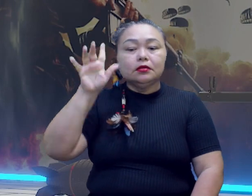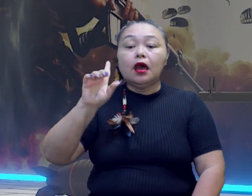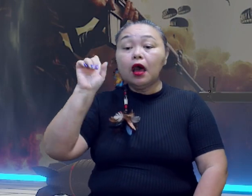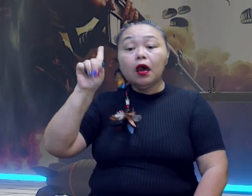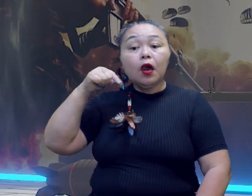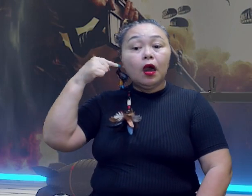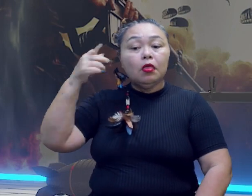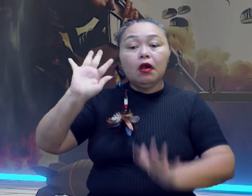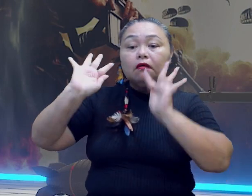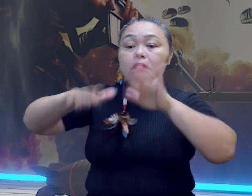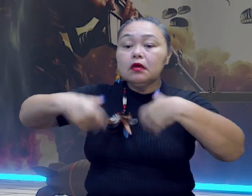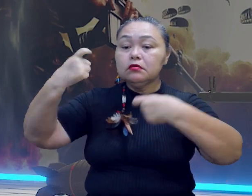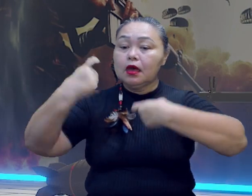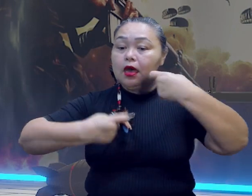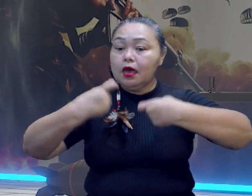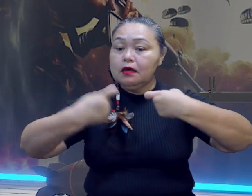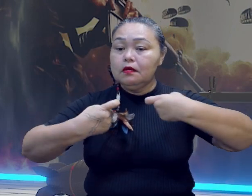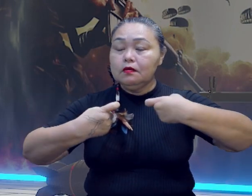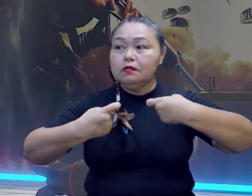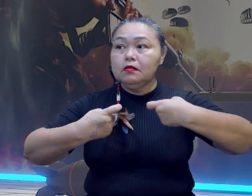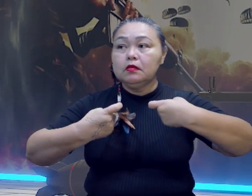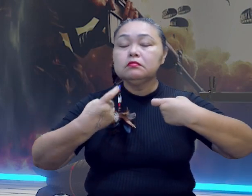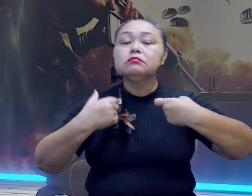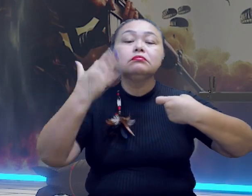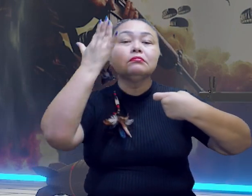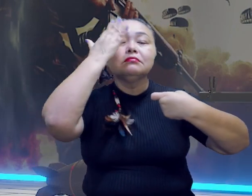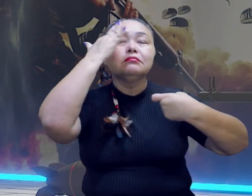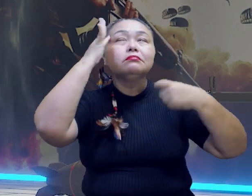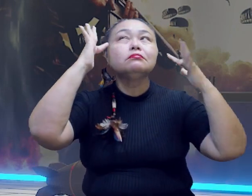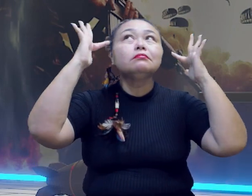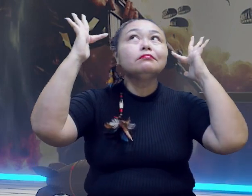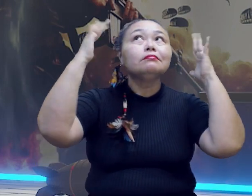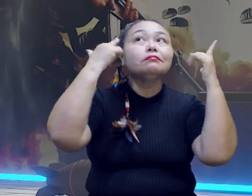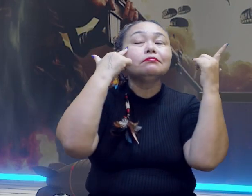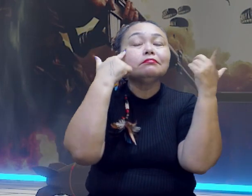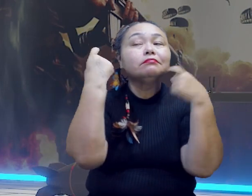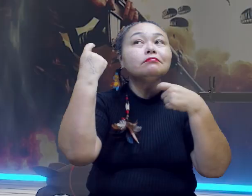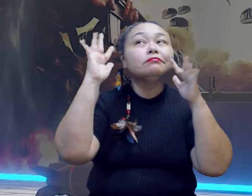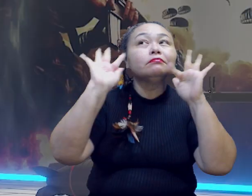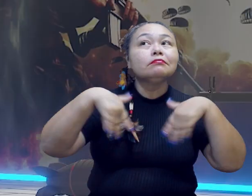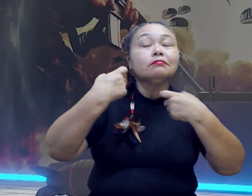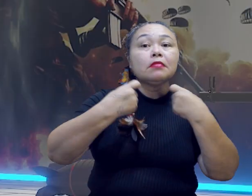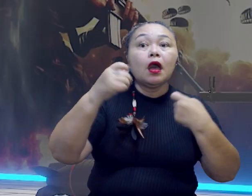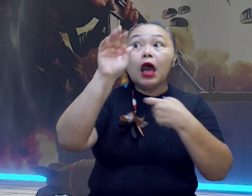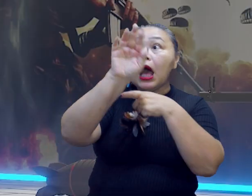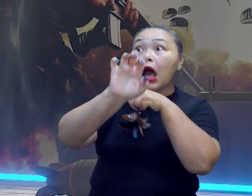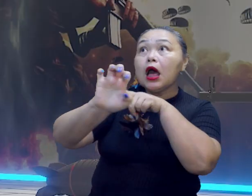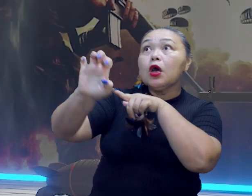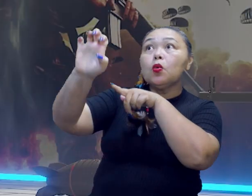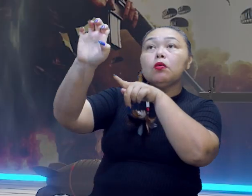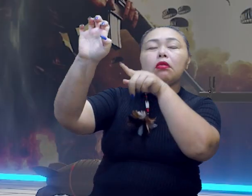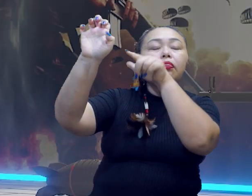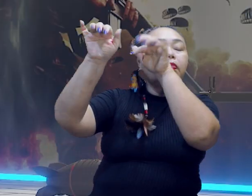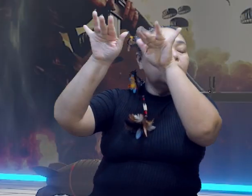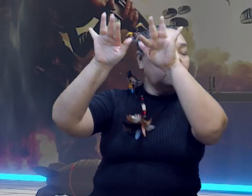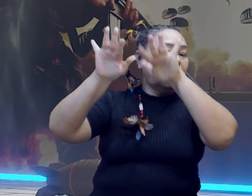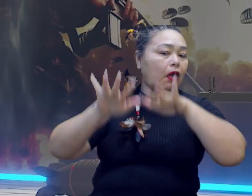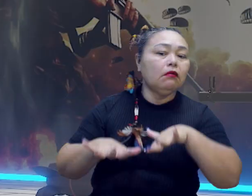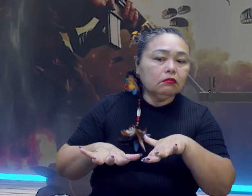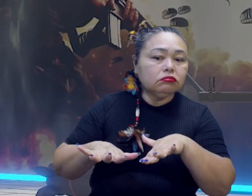Após o término da guerra, só para vocês imaginarem, o término da guerra vai deixar a Europa completamente